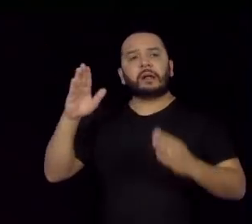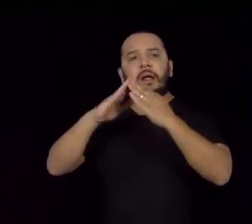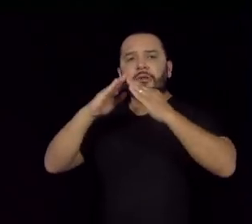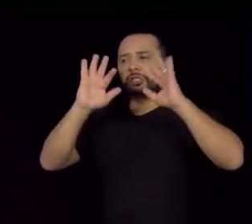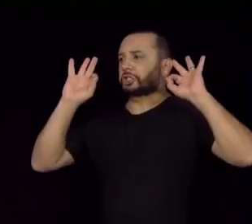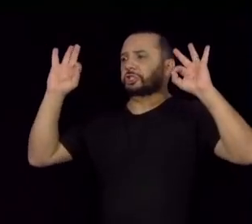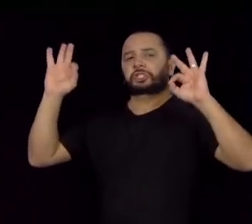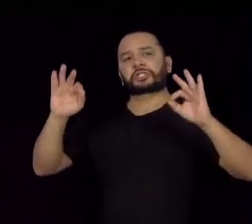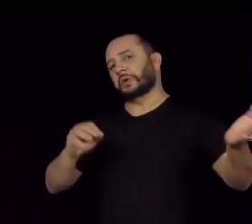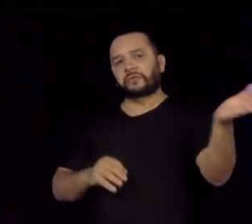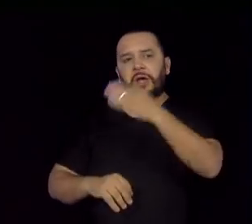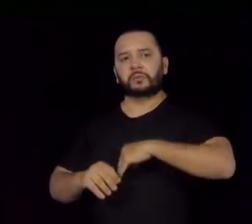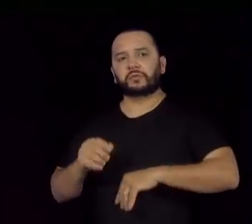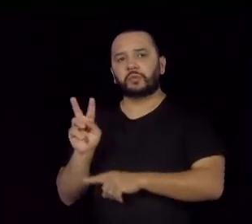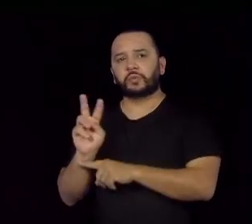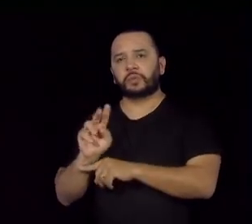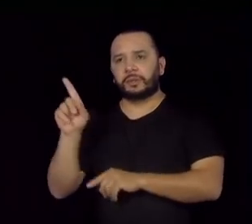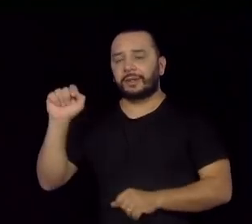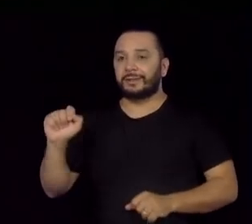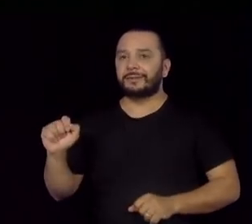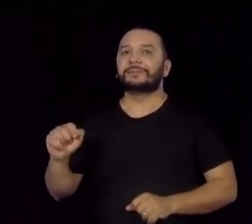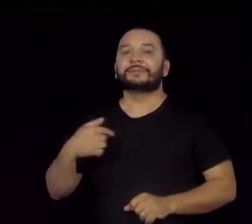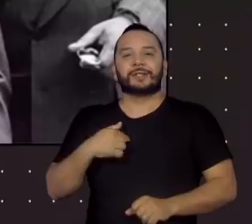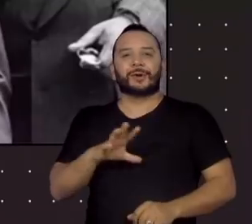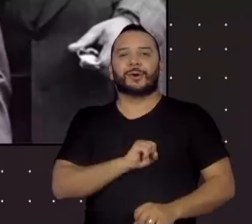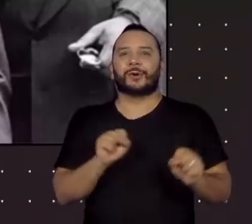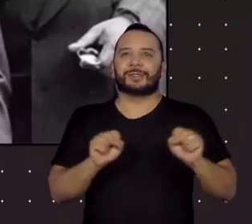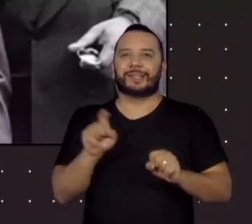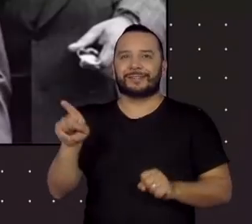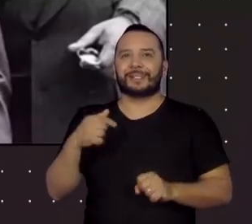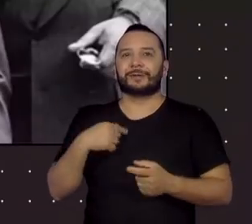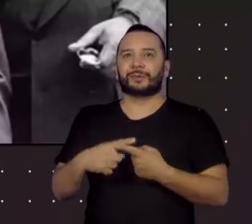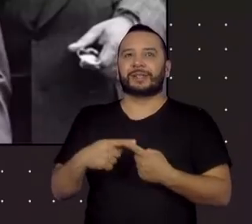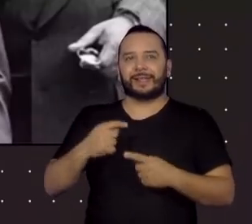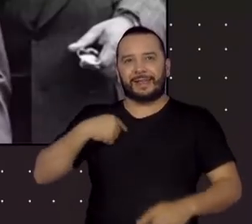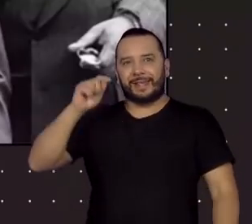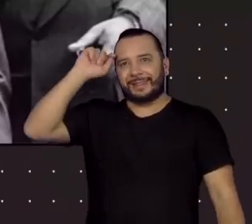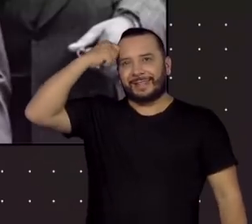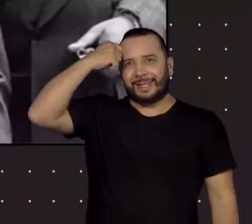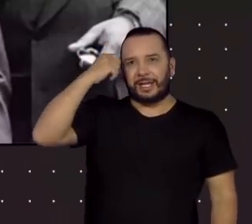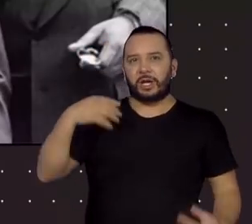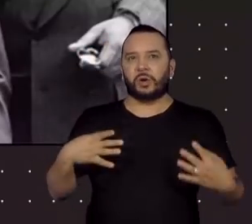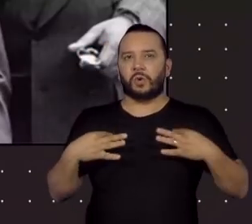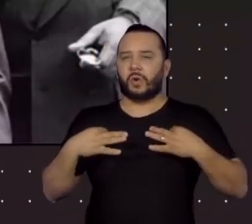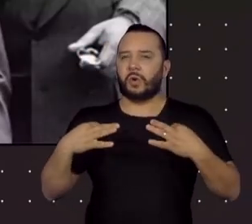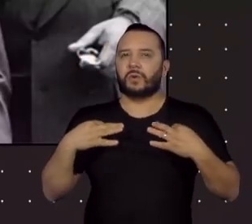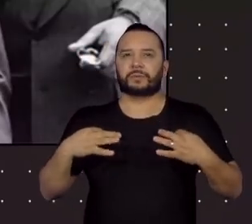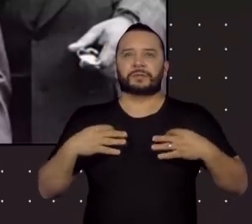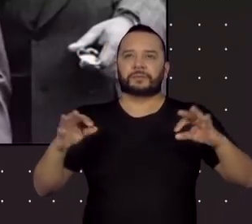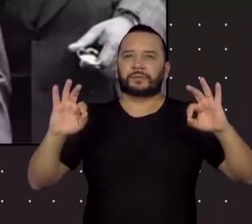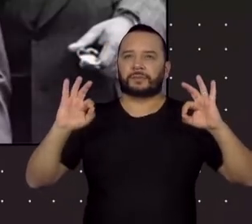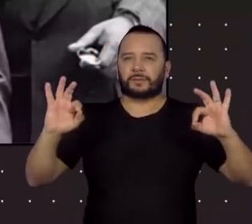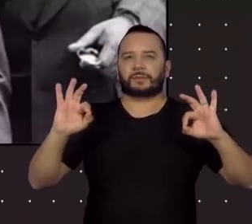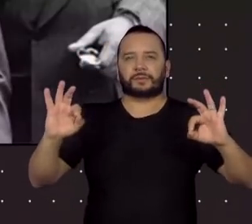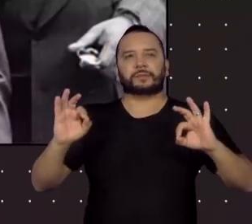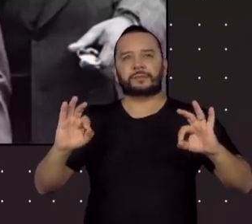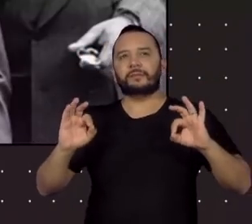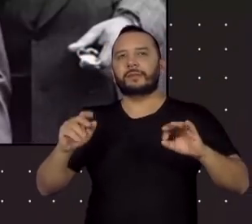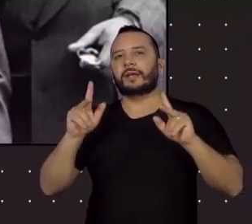E era o meu grande ídolo, né? Porque negão, pô, bem vestido, poderoso,